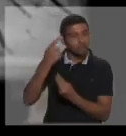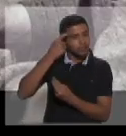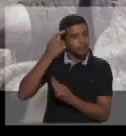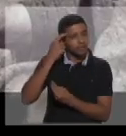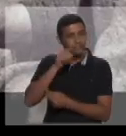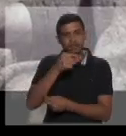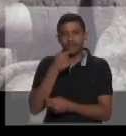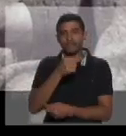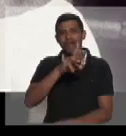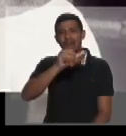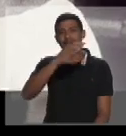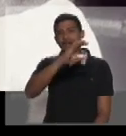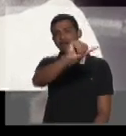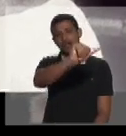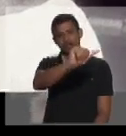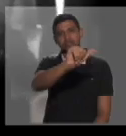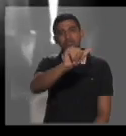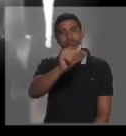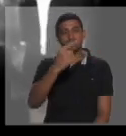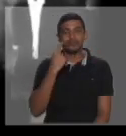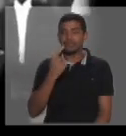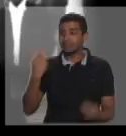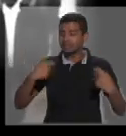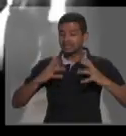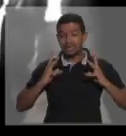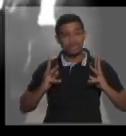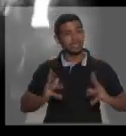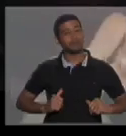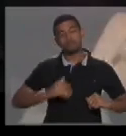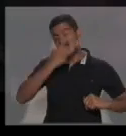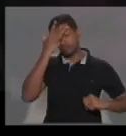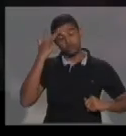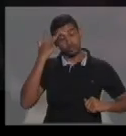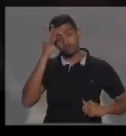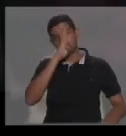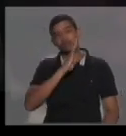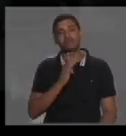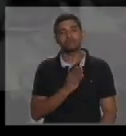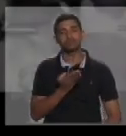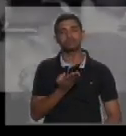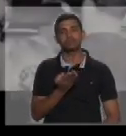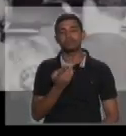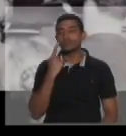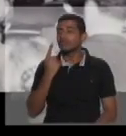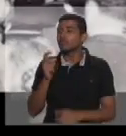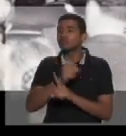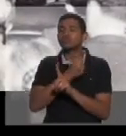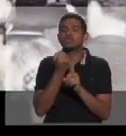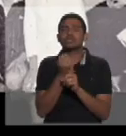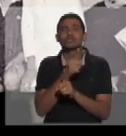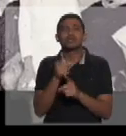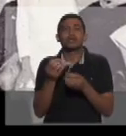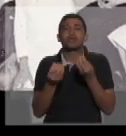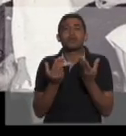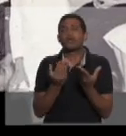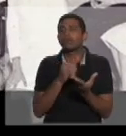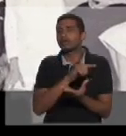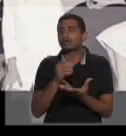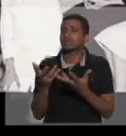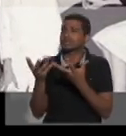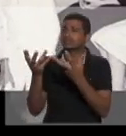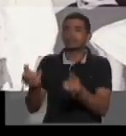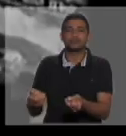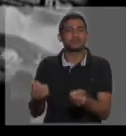teorias da superioridade racial branca floresciam. Precisava higienizar o povo brasileiro. Que sociedade era essa